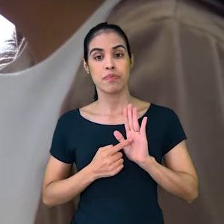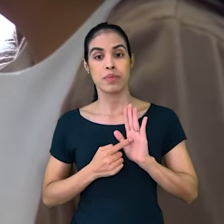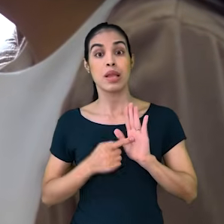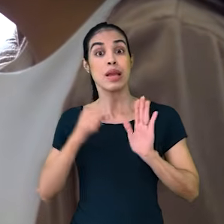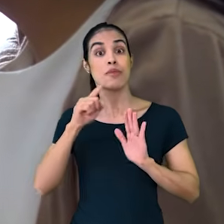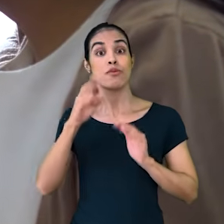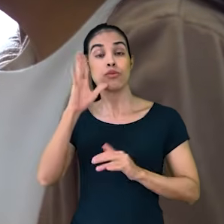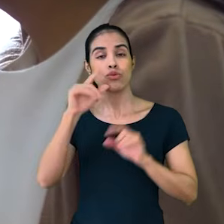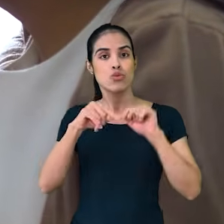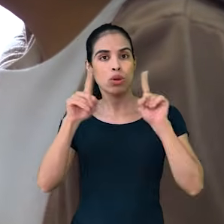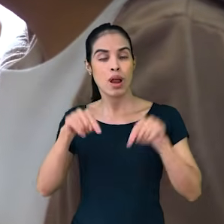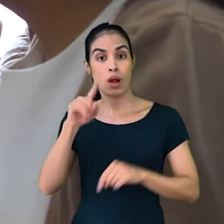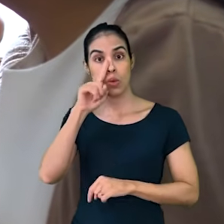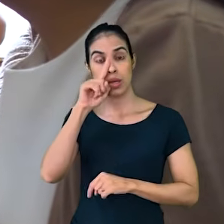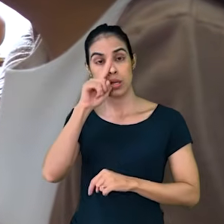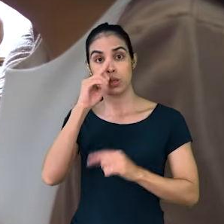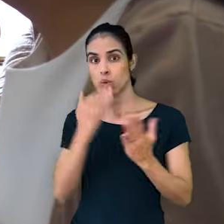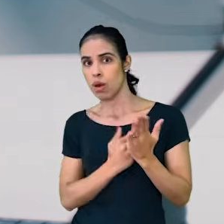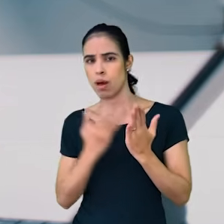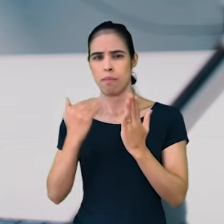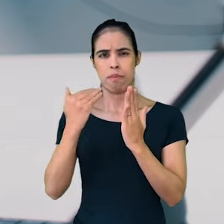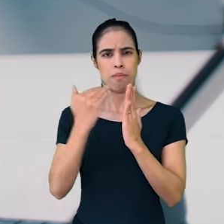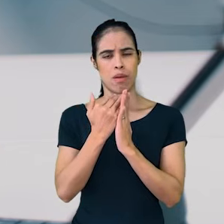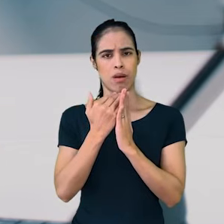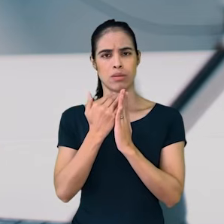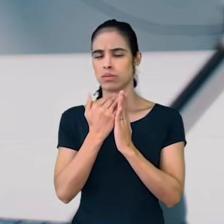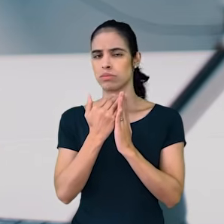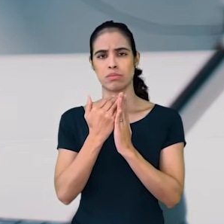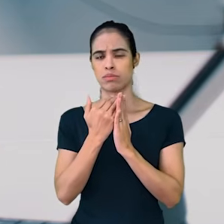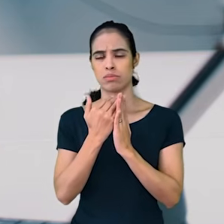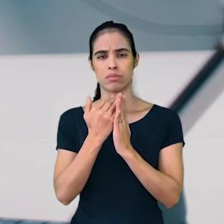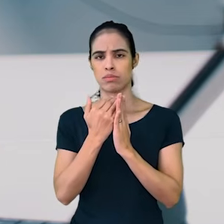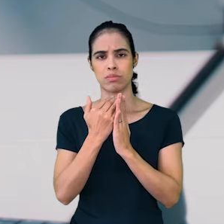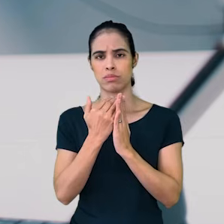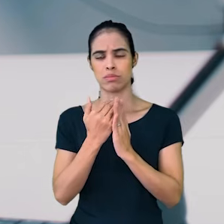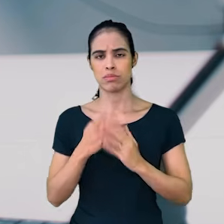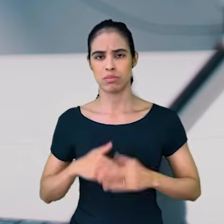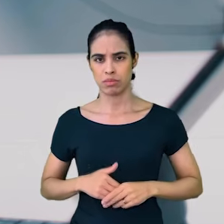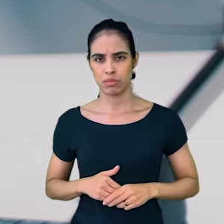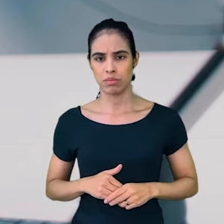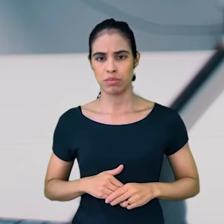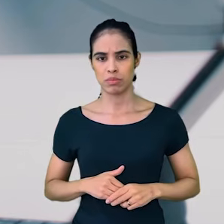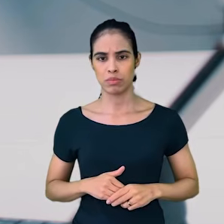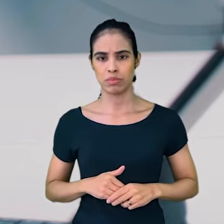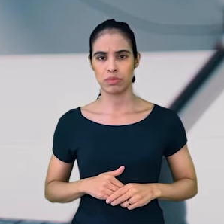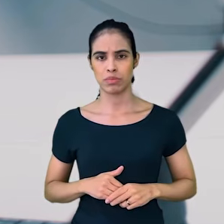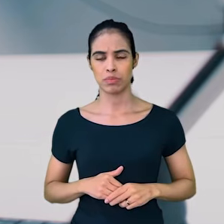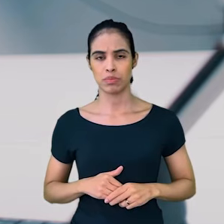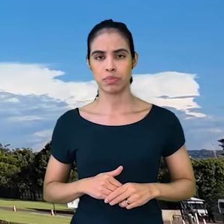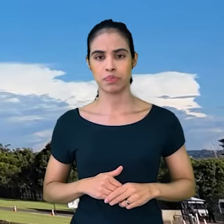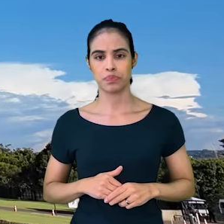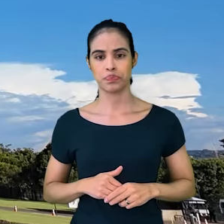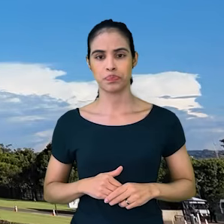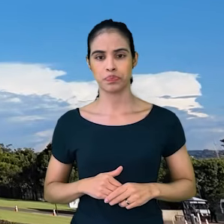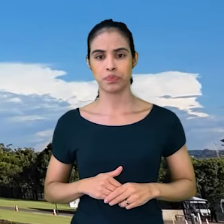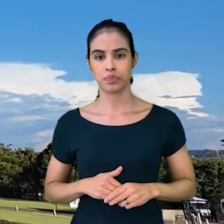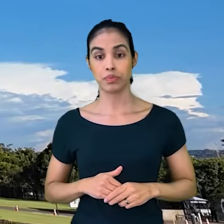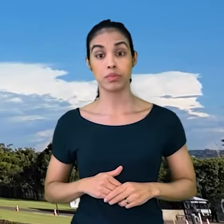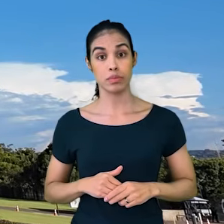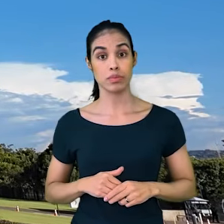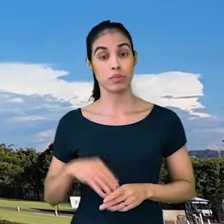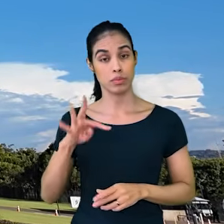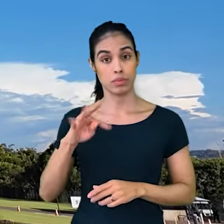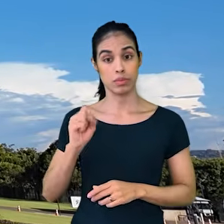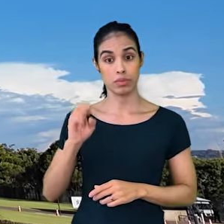os empregados a um risco maior de contaminação do que o enfrentado pela população em geral. No